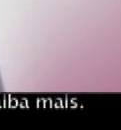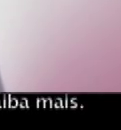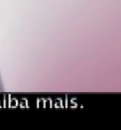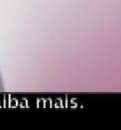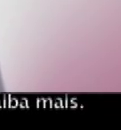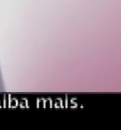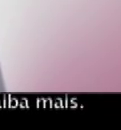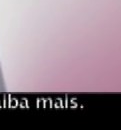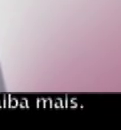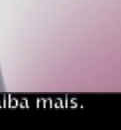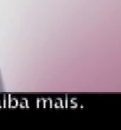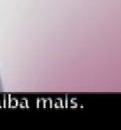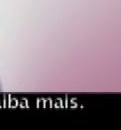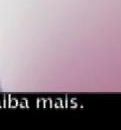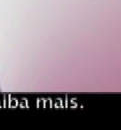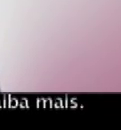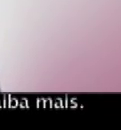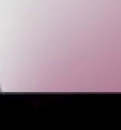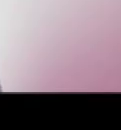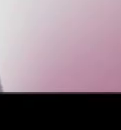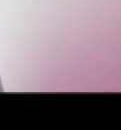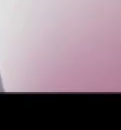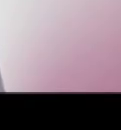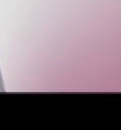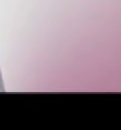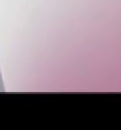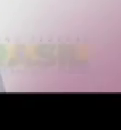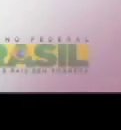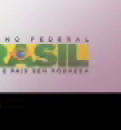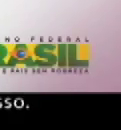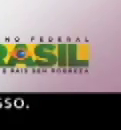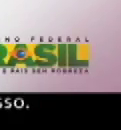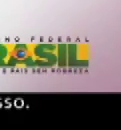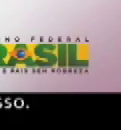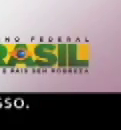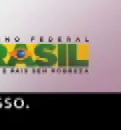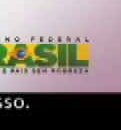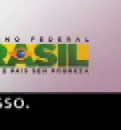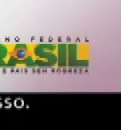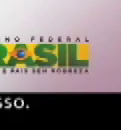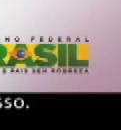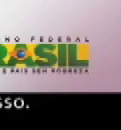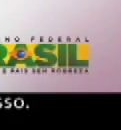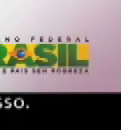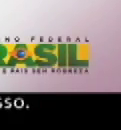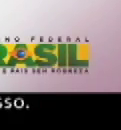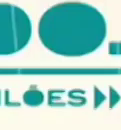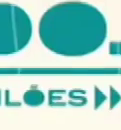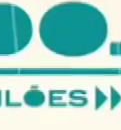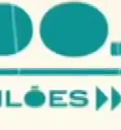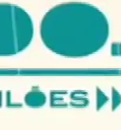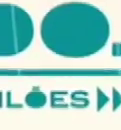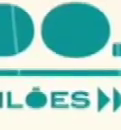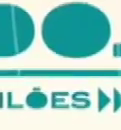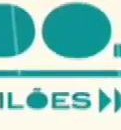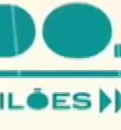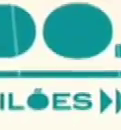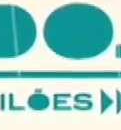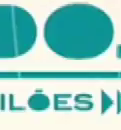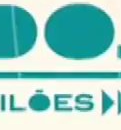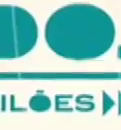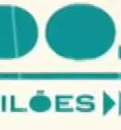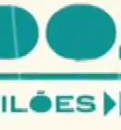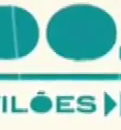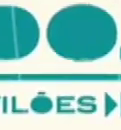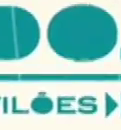unidade básica de saúde e saiba mais. O Brasil é o